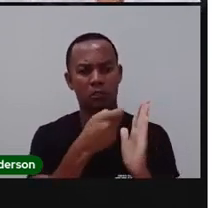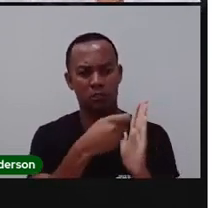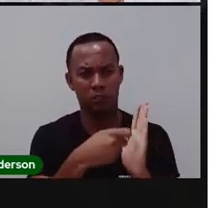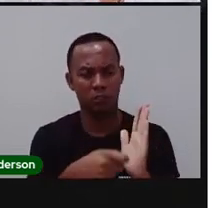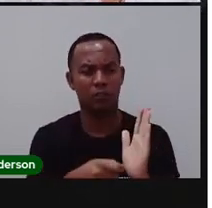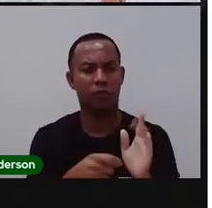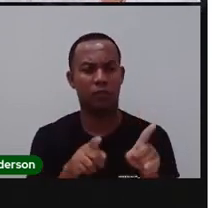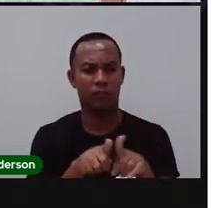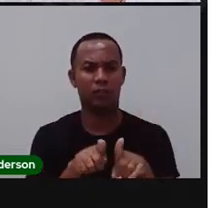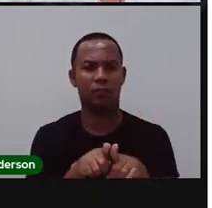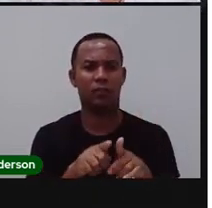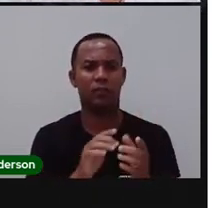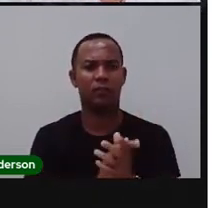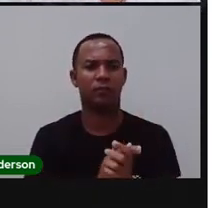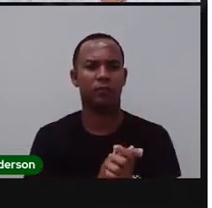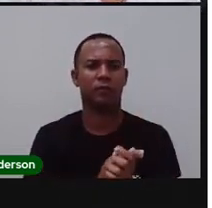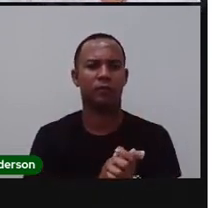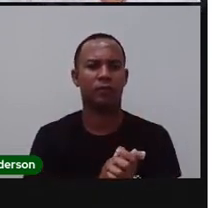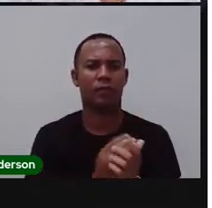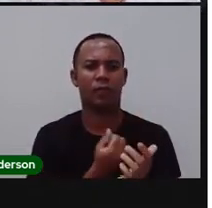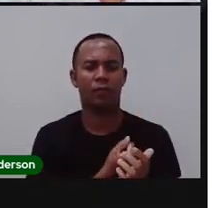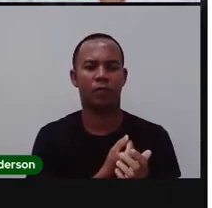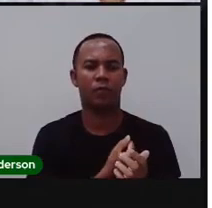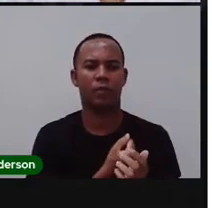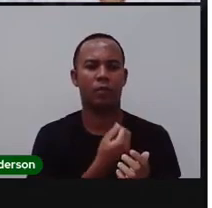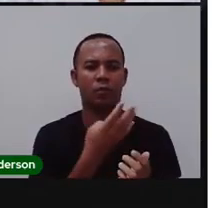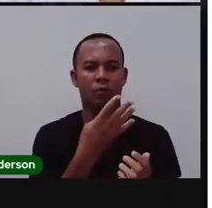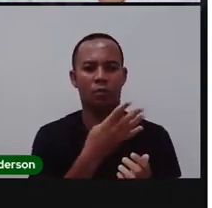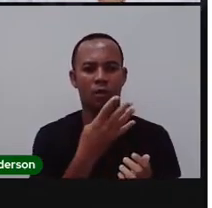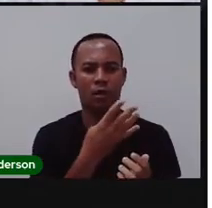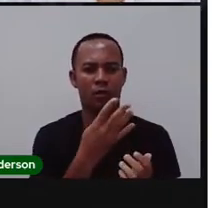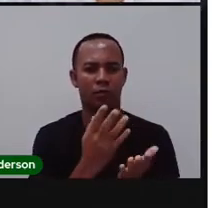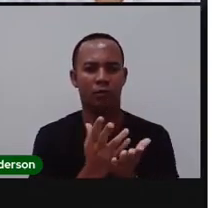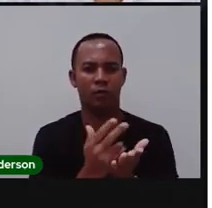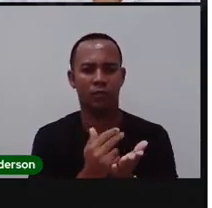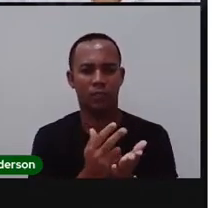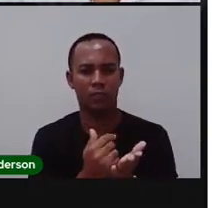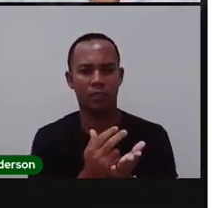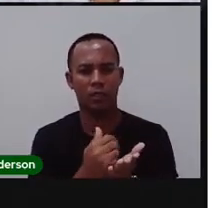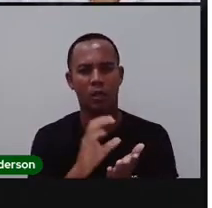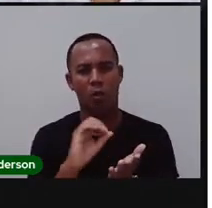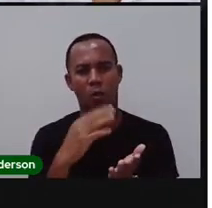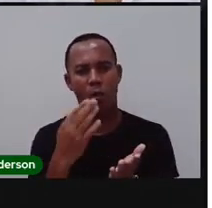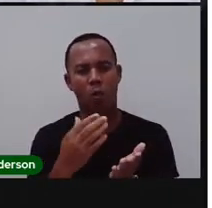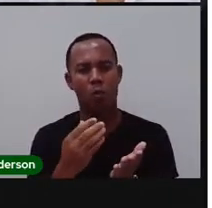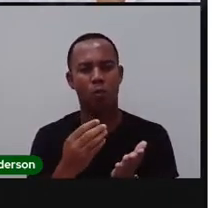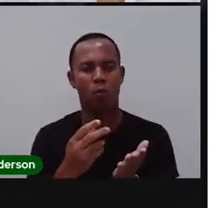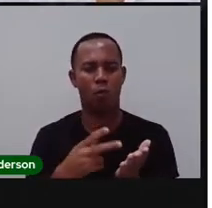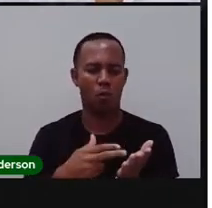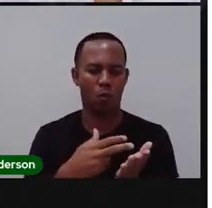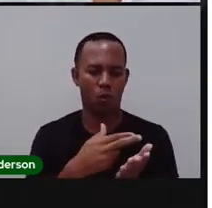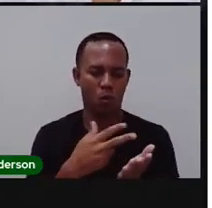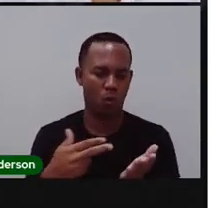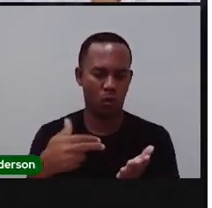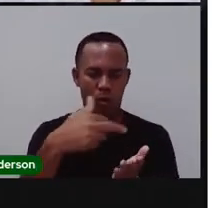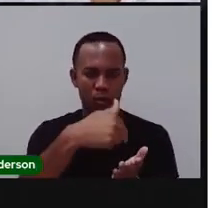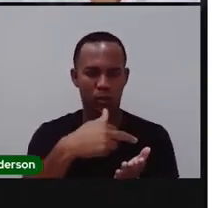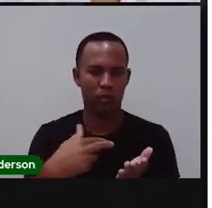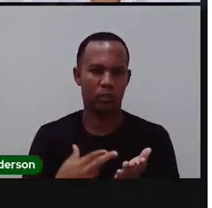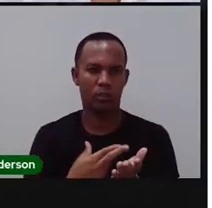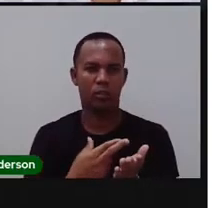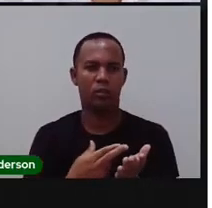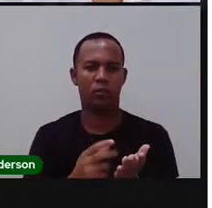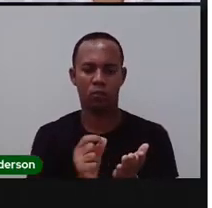embaixo. Questão 4. Desenhe o recorte e cole todas as cédulas